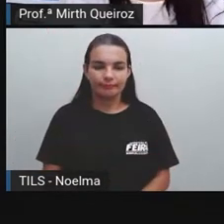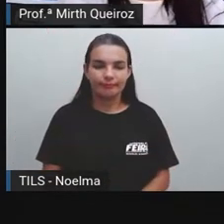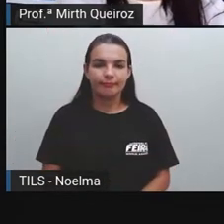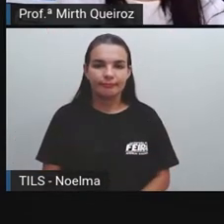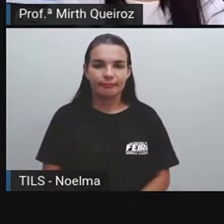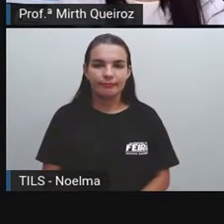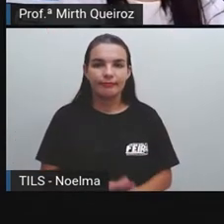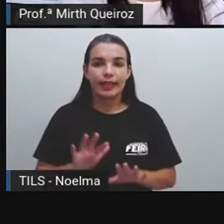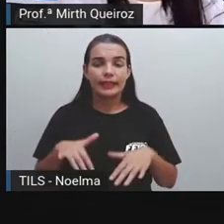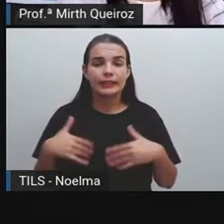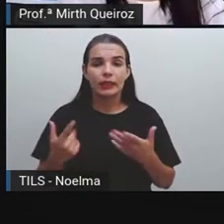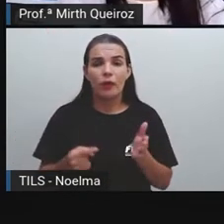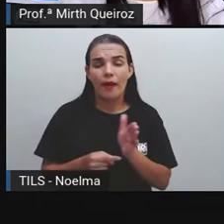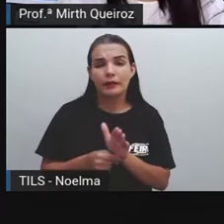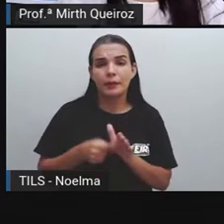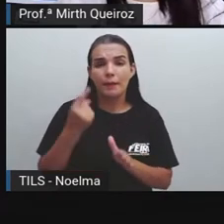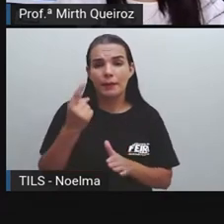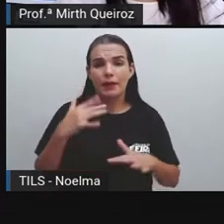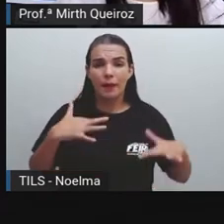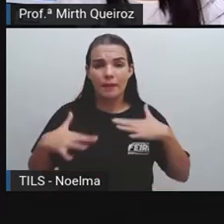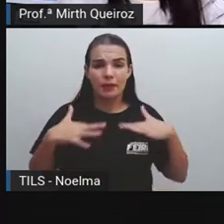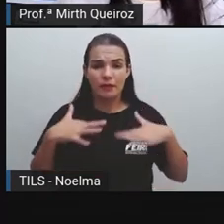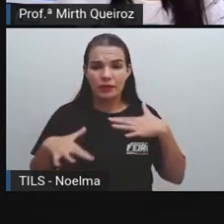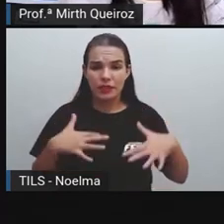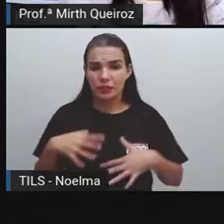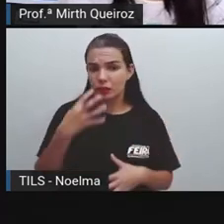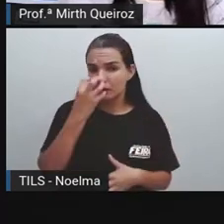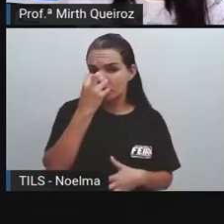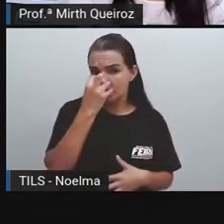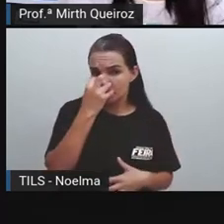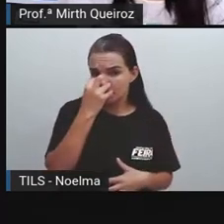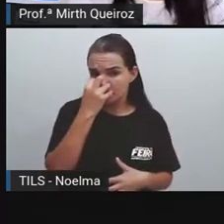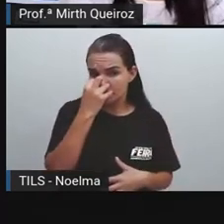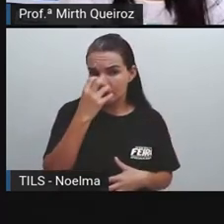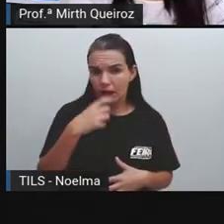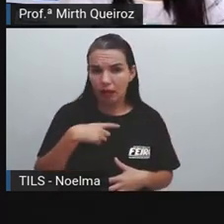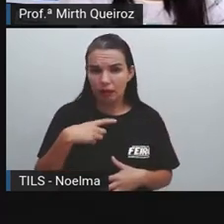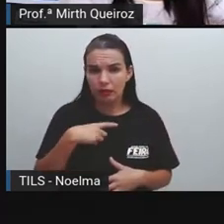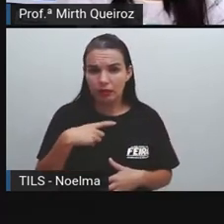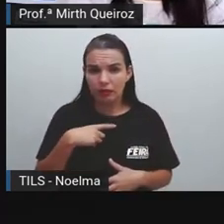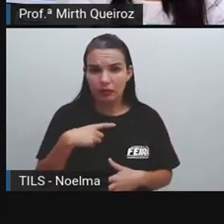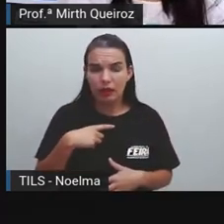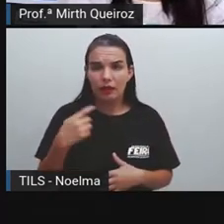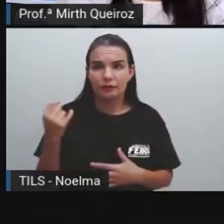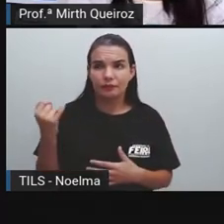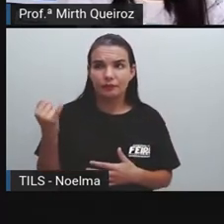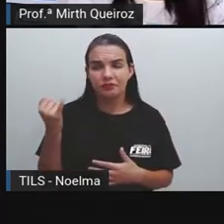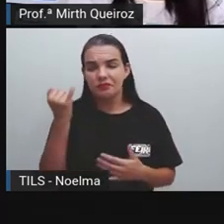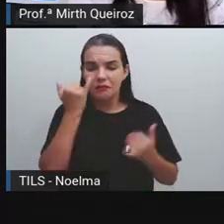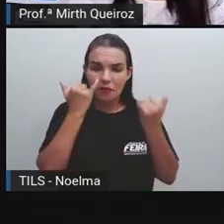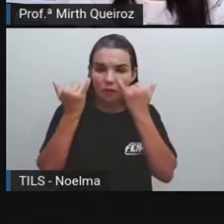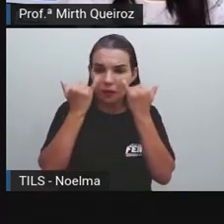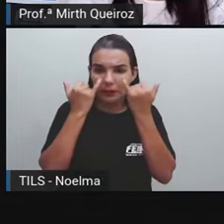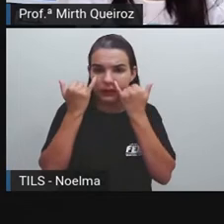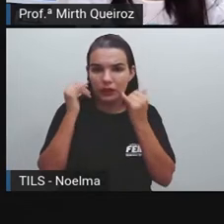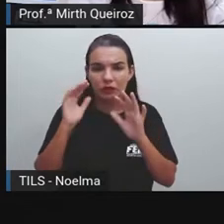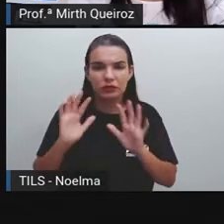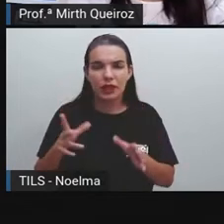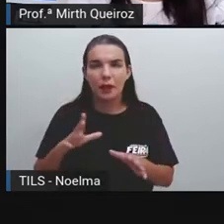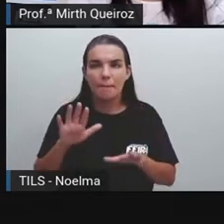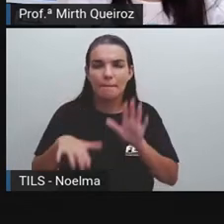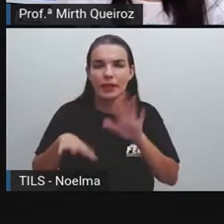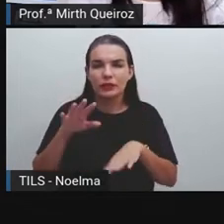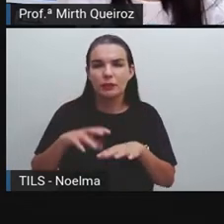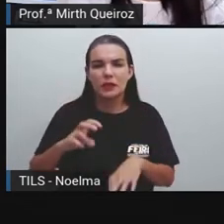As primeiras manifestações circenses que se tem notícia foram registradas há mais ou menos